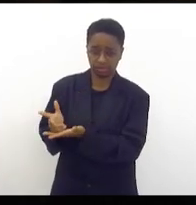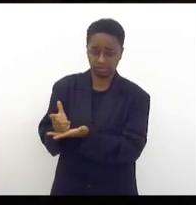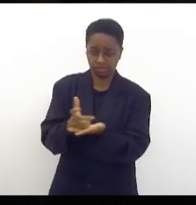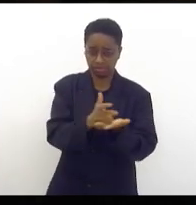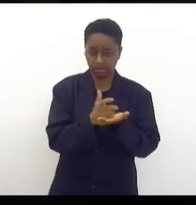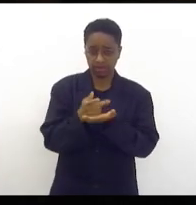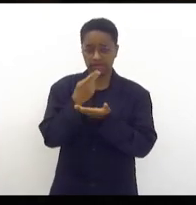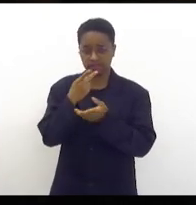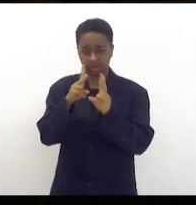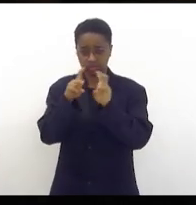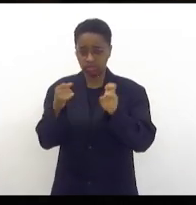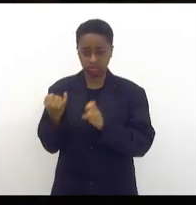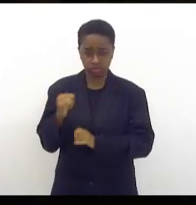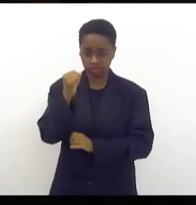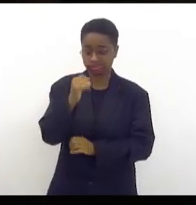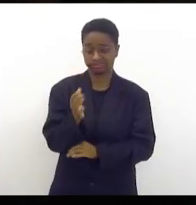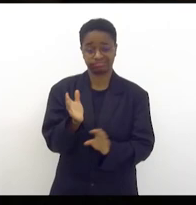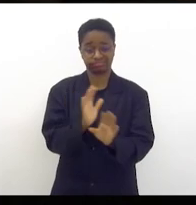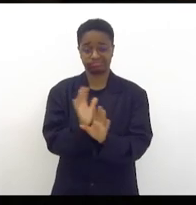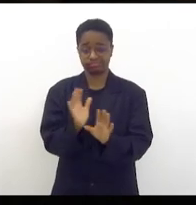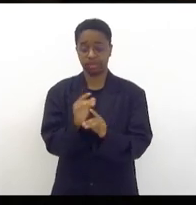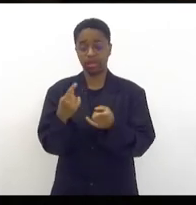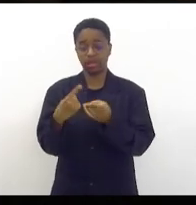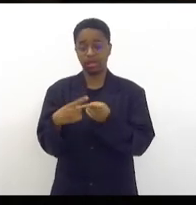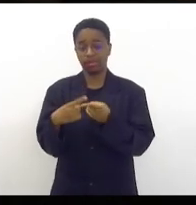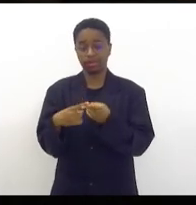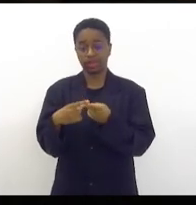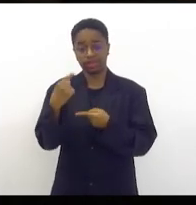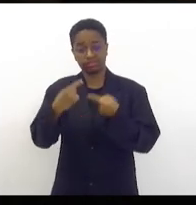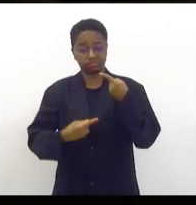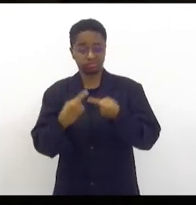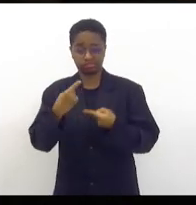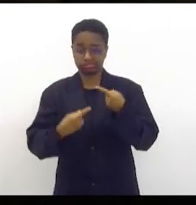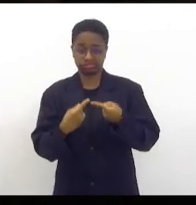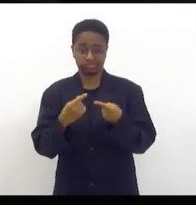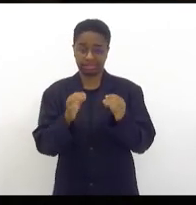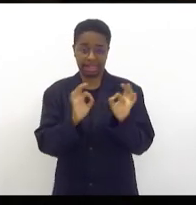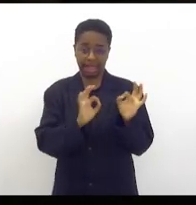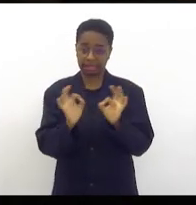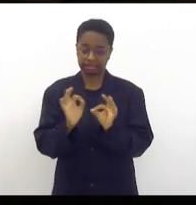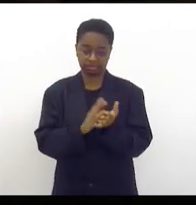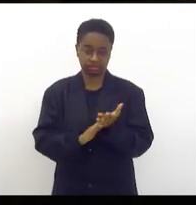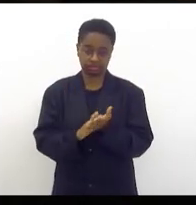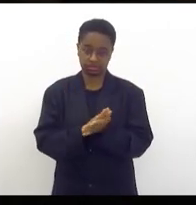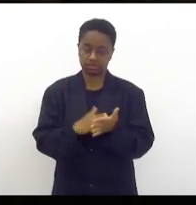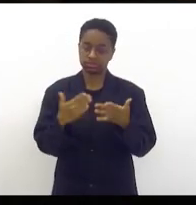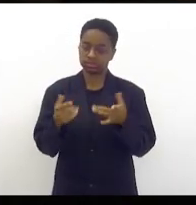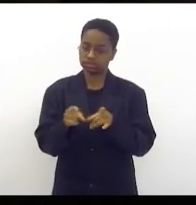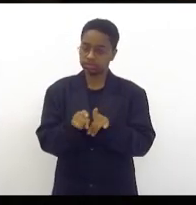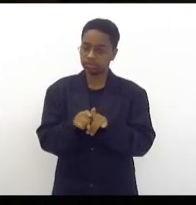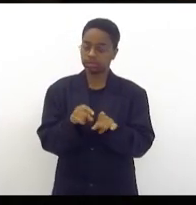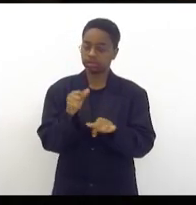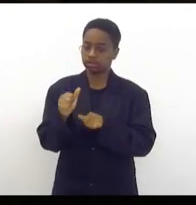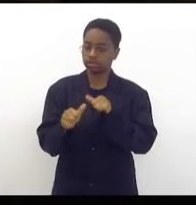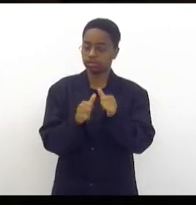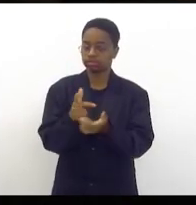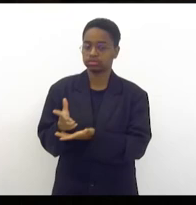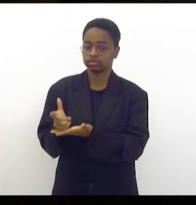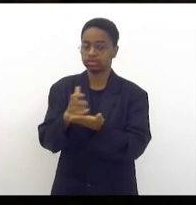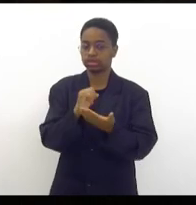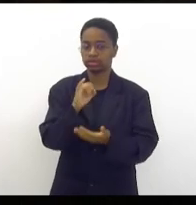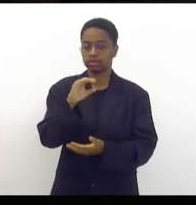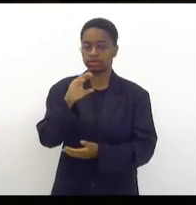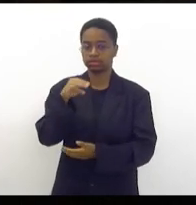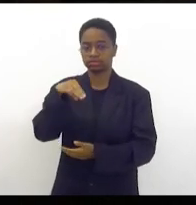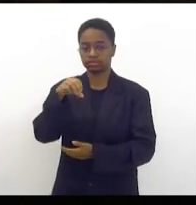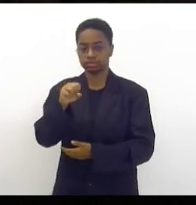nos juros da dívida, passa longe dessa questão. E a reforma tributária, o ICMS vai